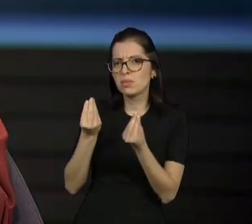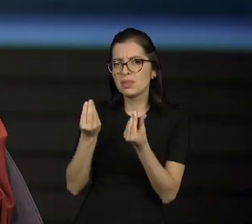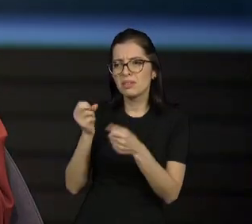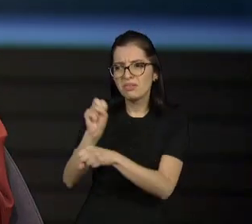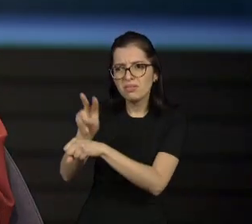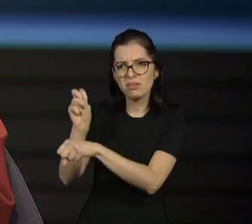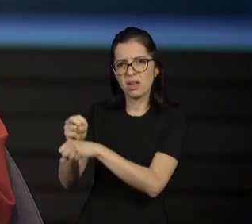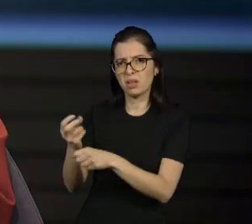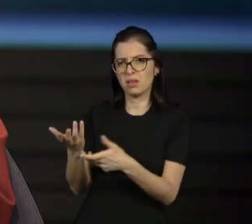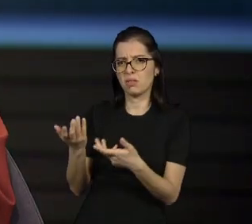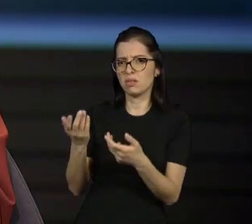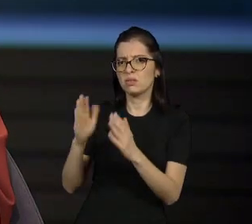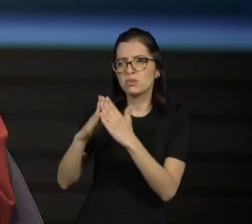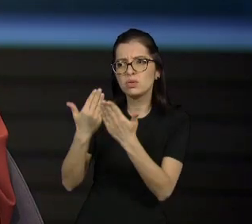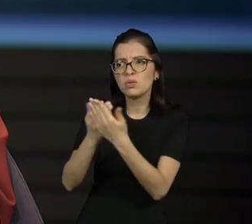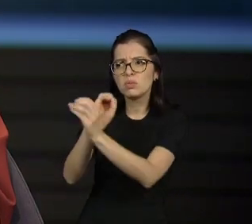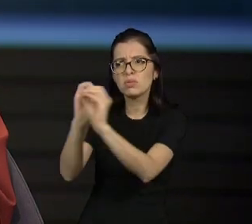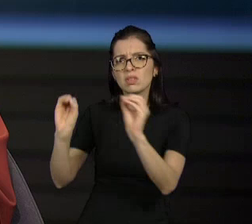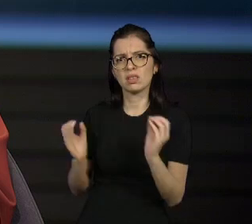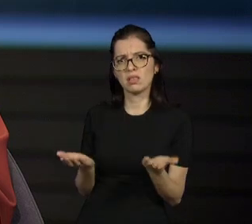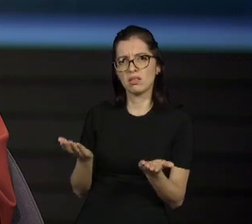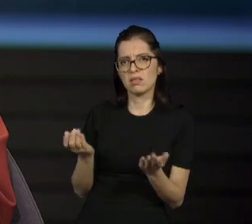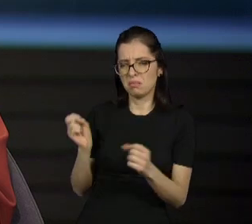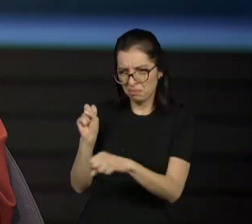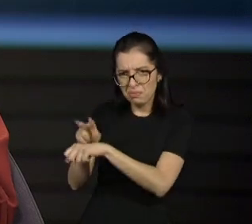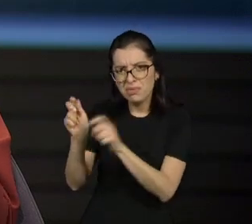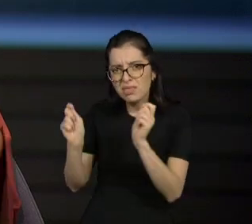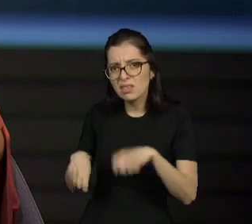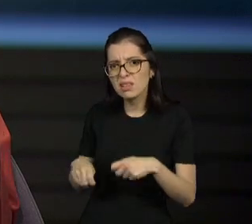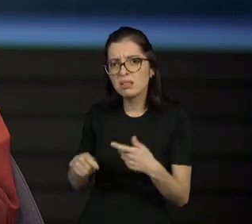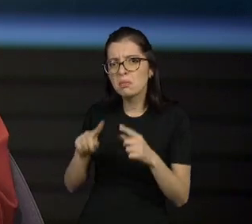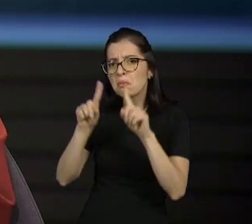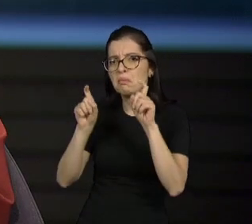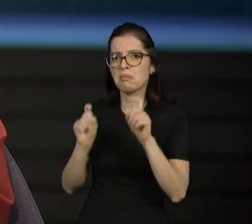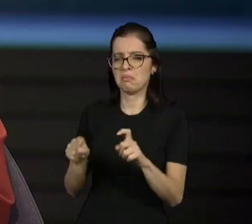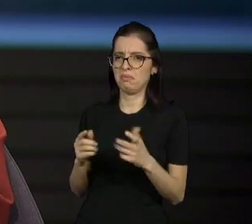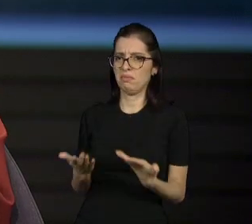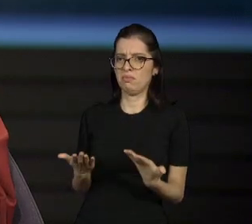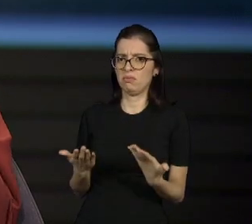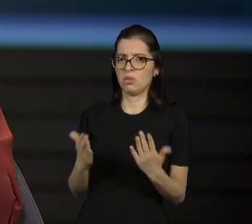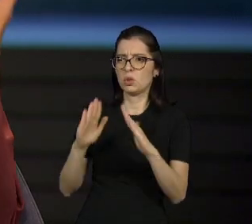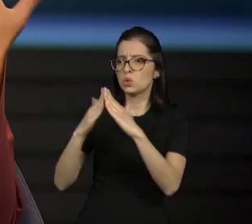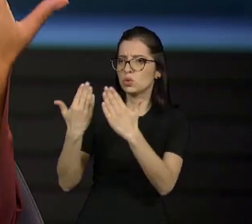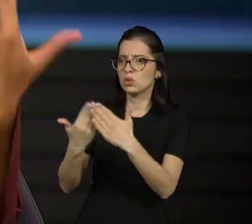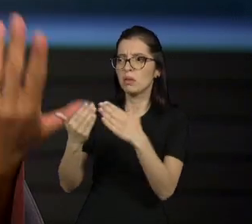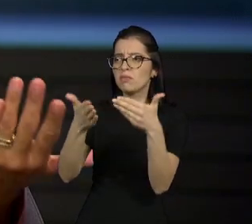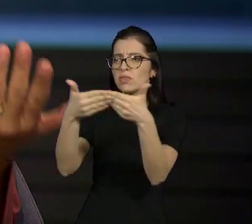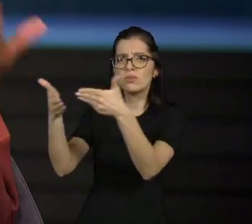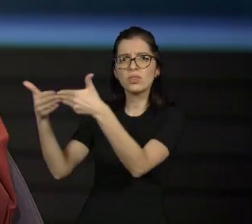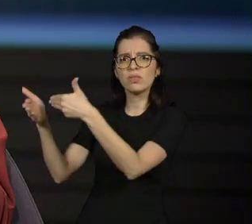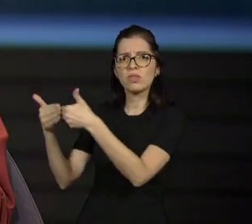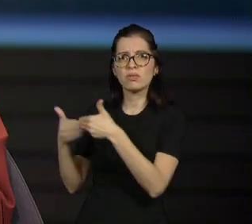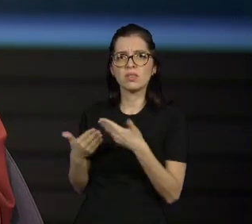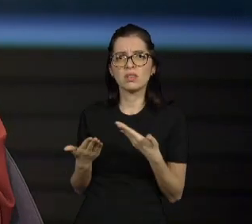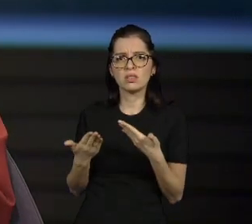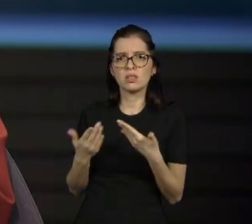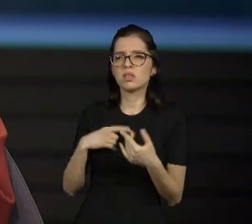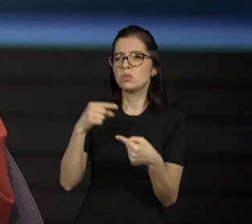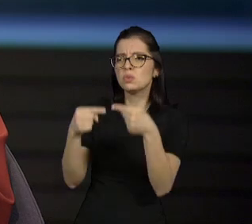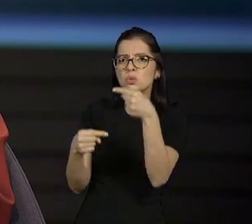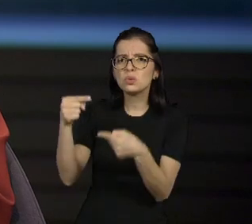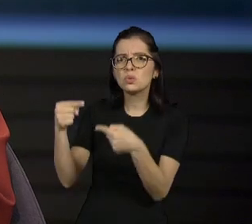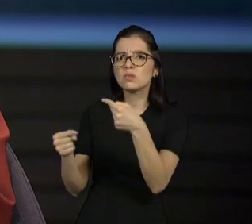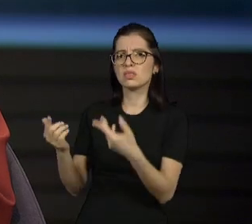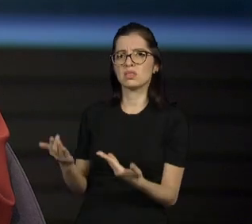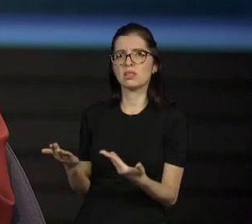ficou sem aulas, ficou com os equipamentos públicos todos fechados. Tem aí uma discussão sobre compra